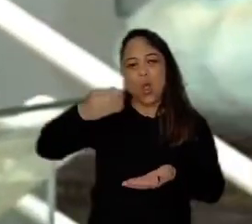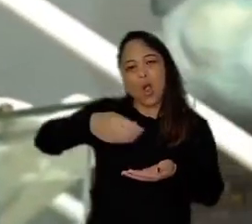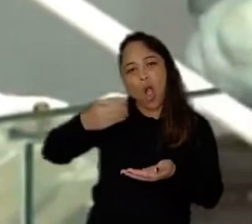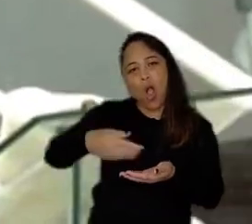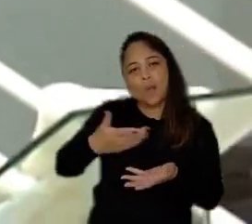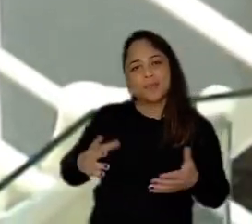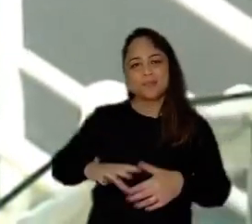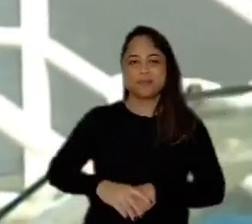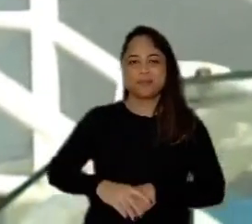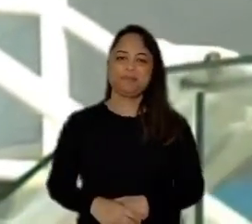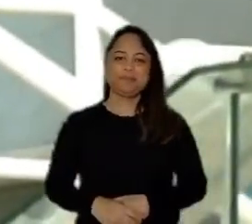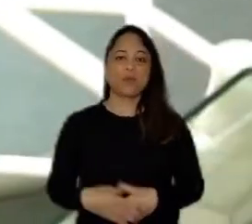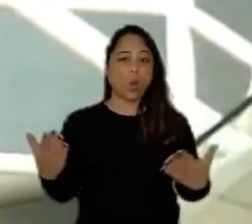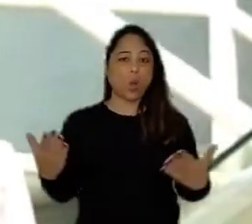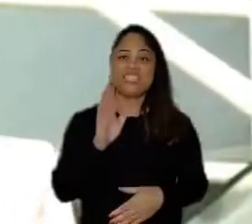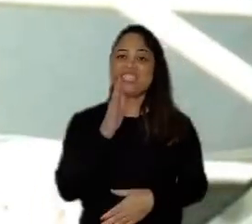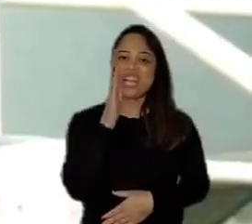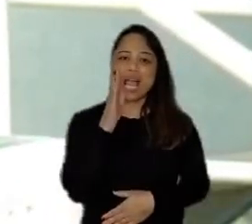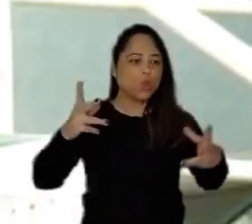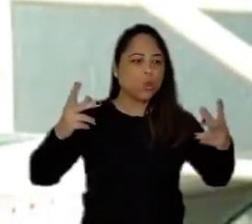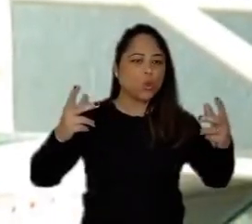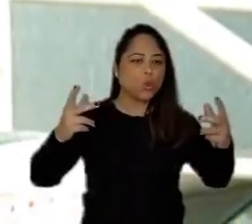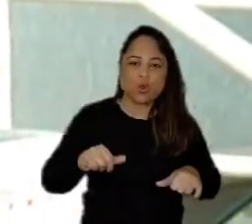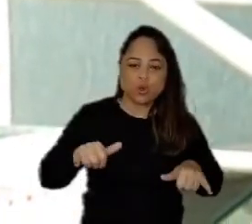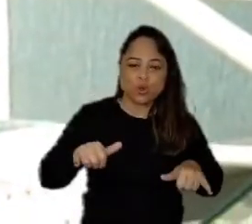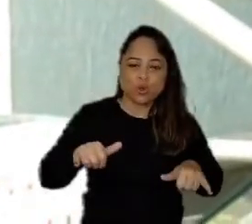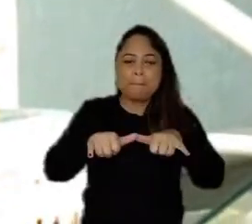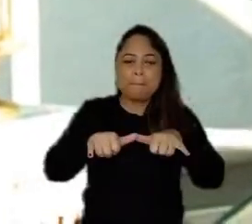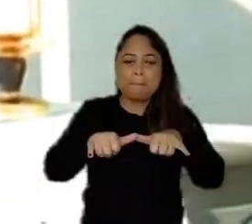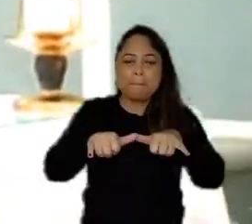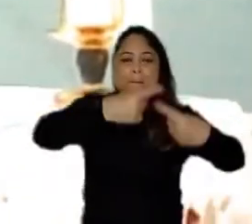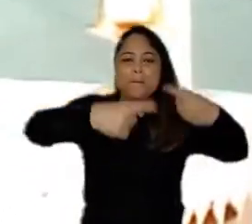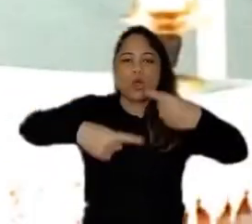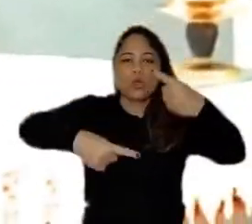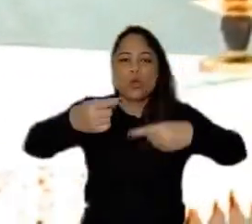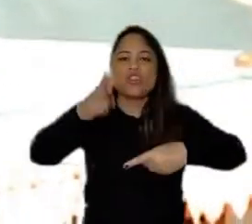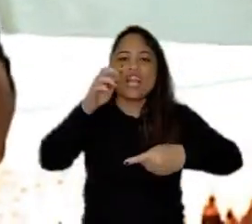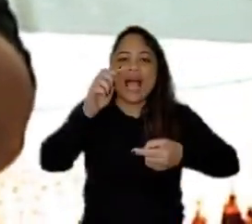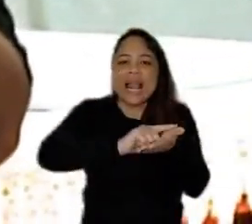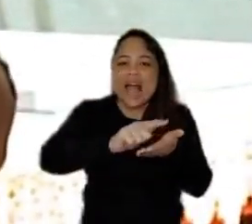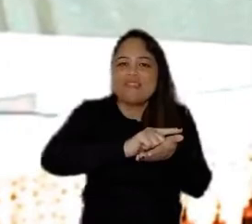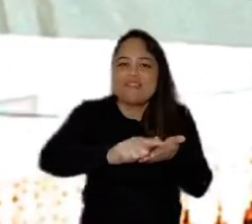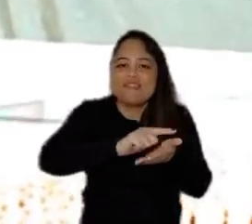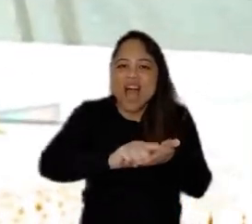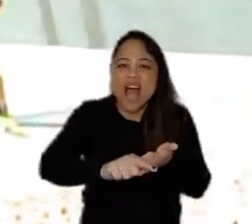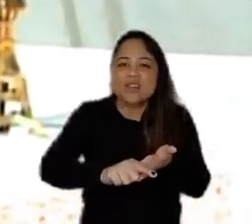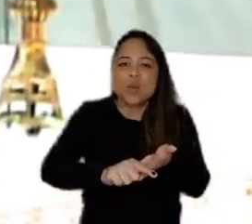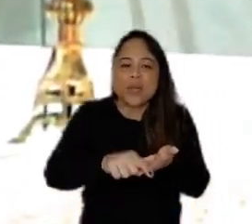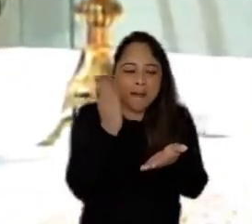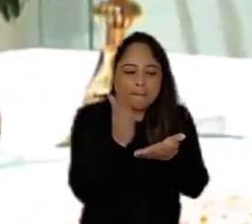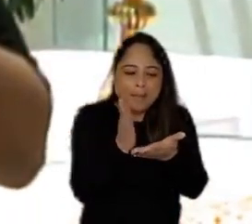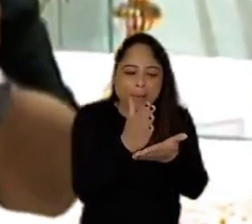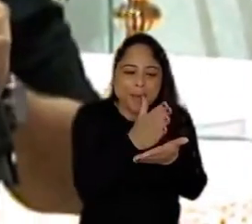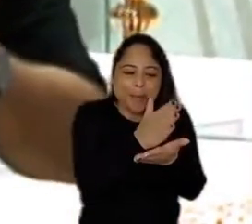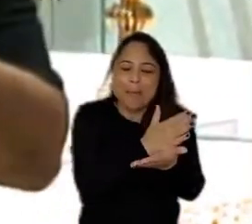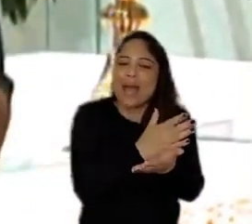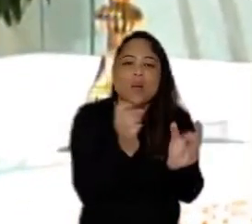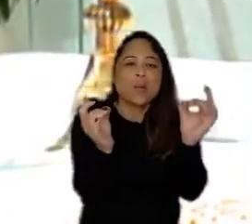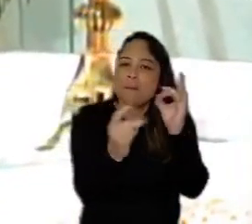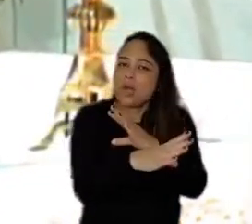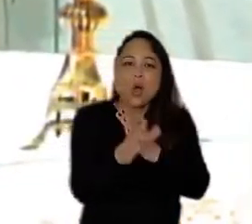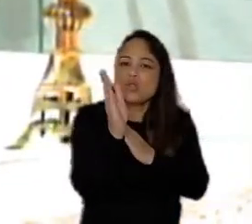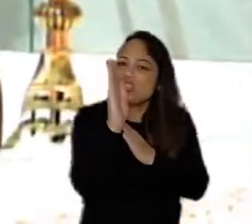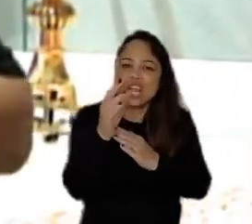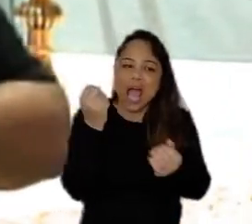já compra os produtos lavados e higienizados, alguns picados. Você já compra os